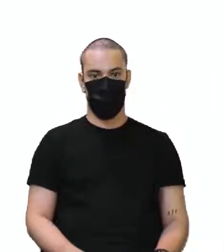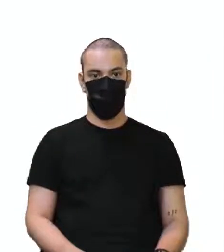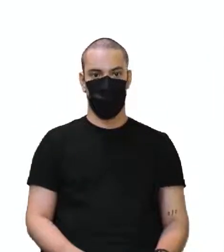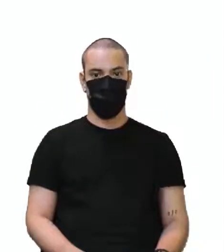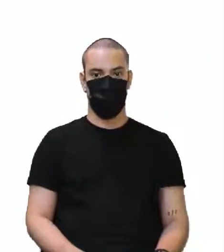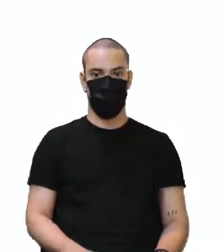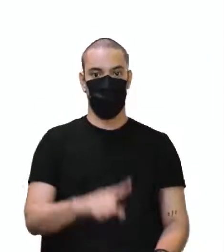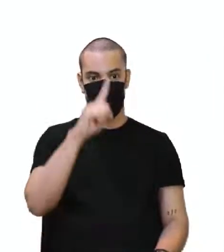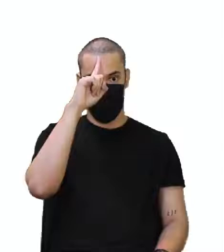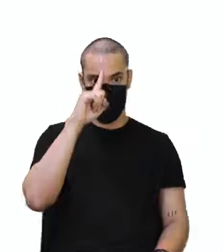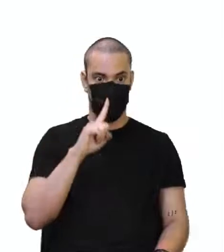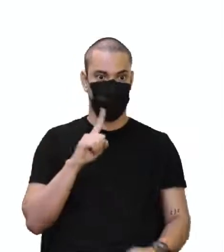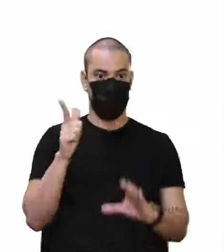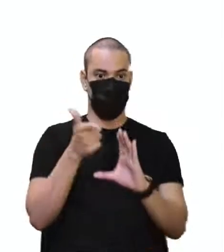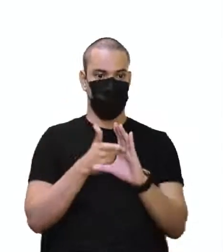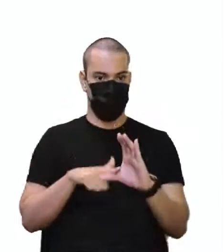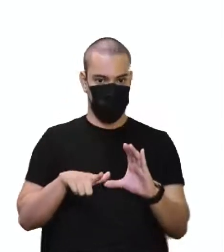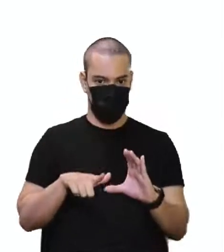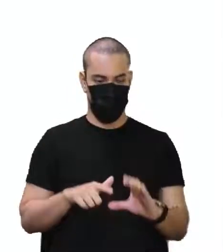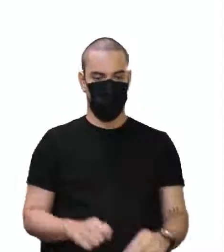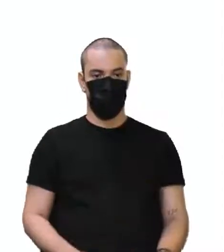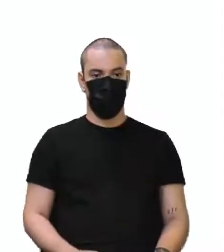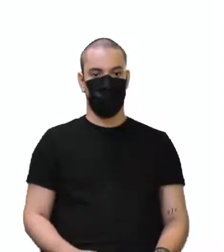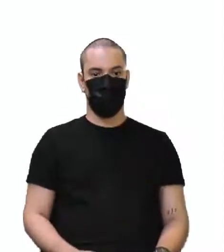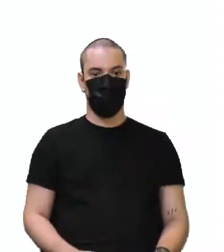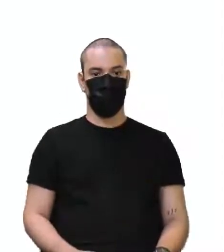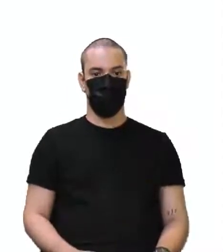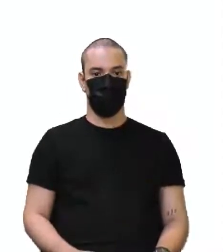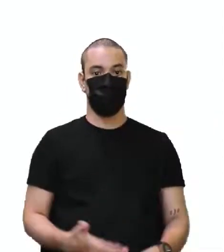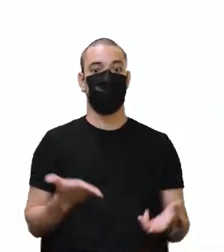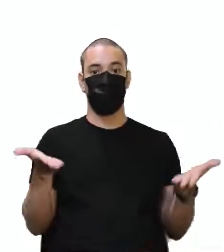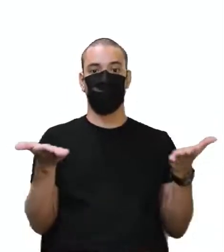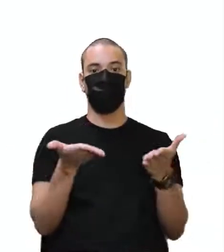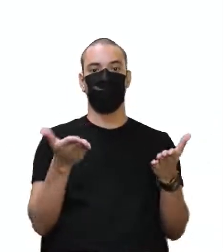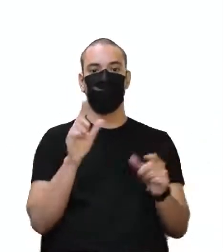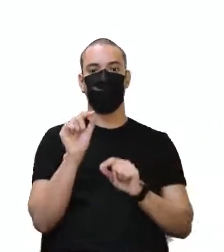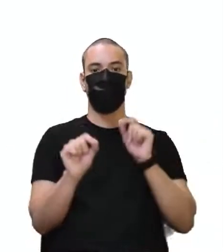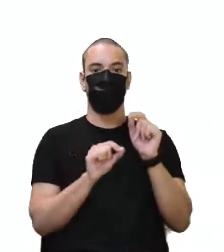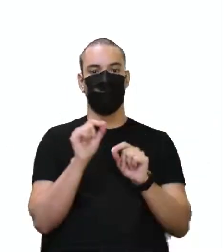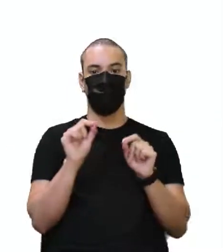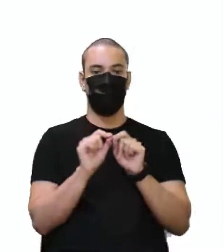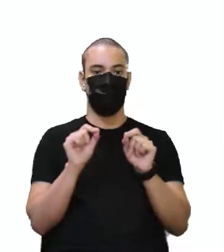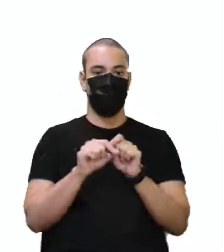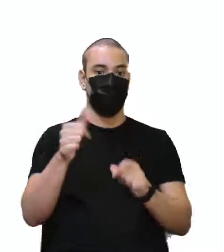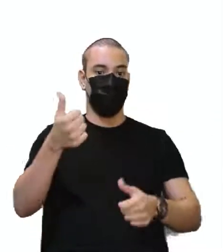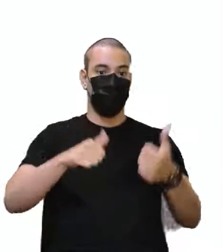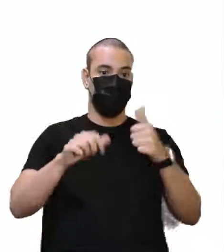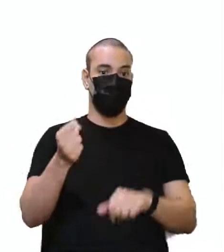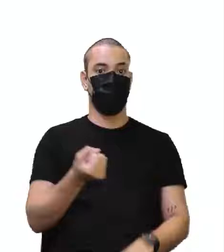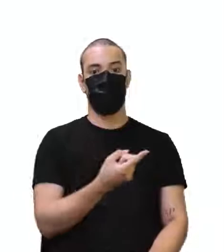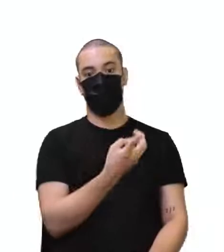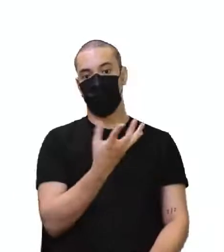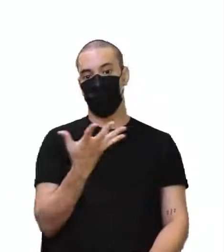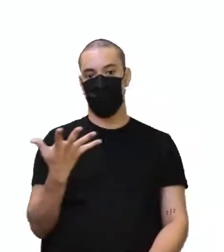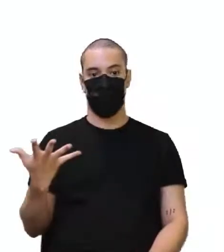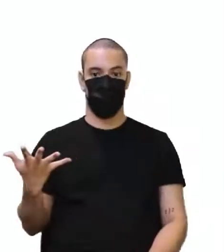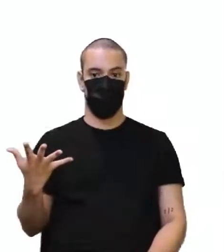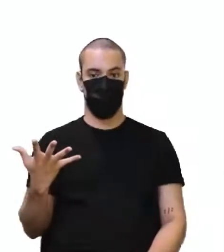lisa. Pode 9 ser. amarela lisa. Ok. Agora, vamos verificar quantas são